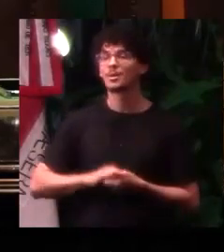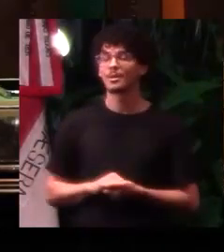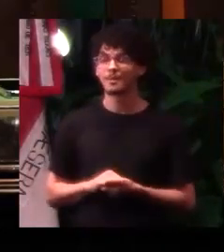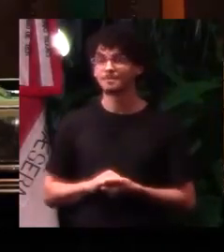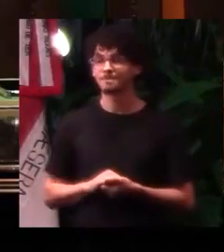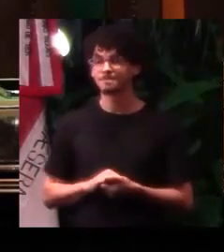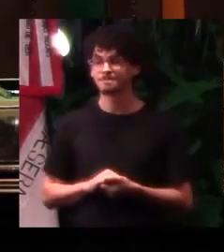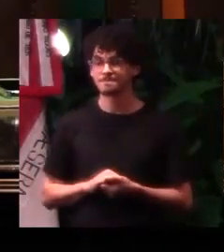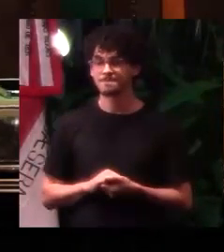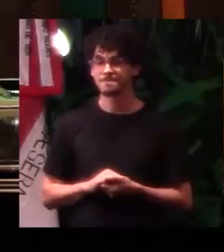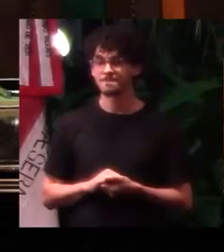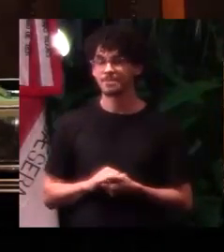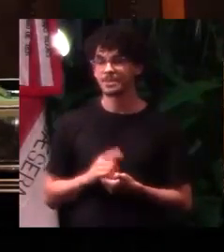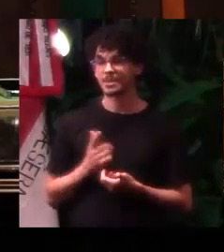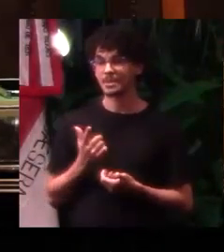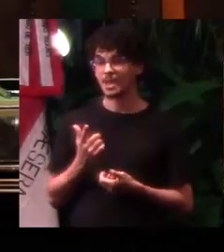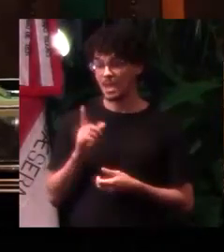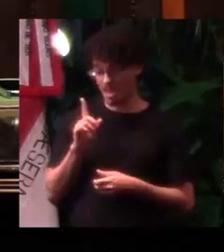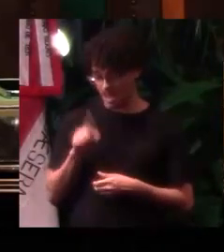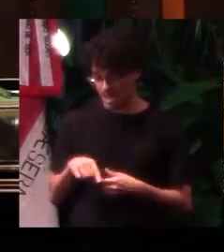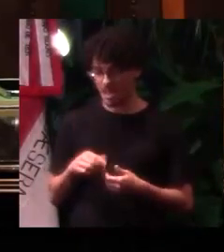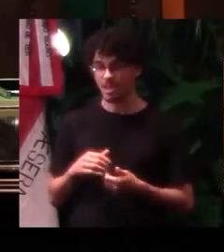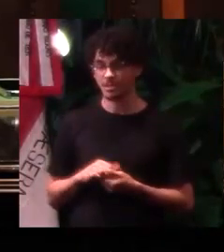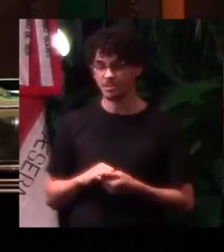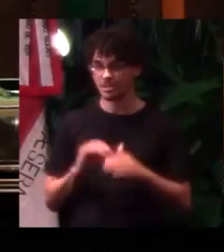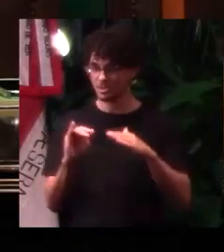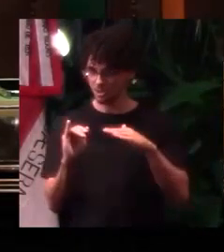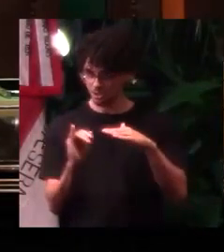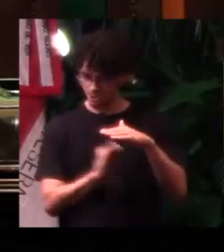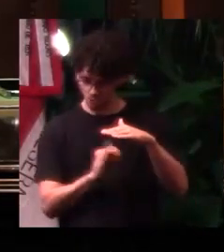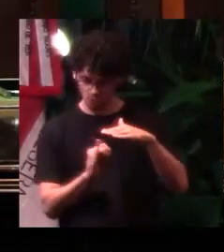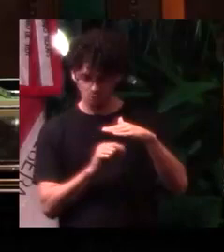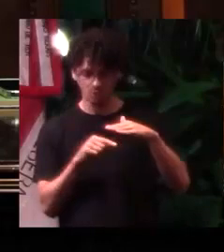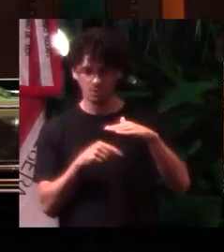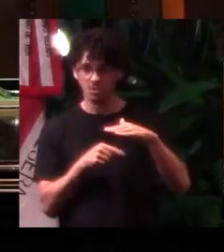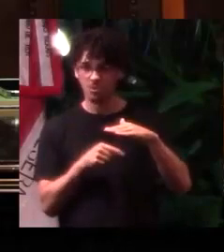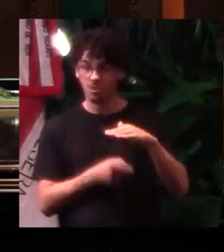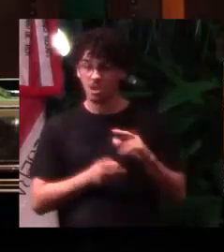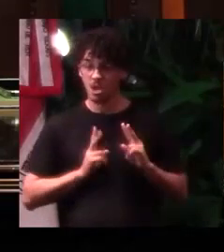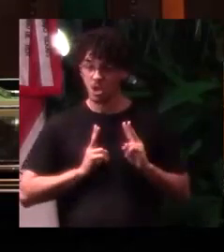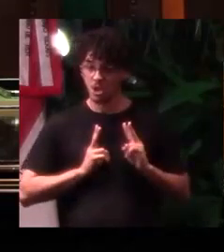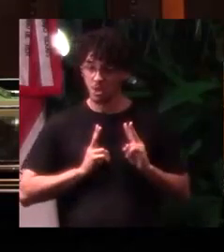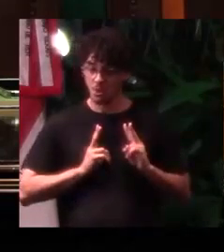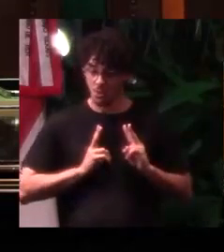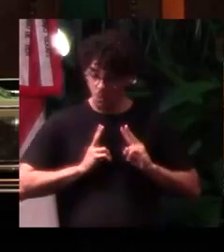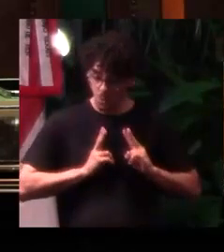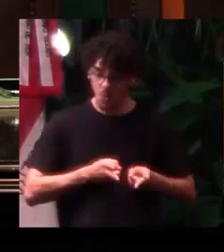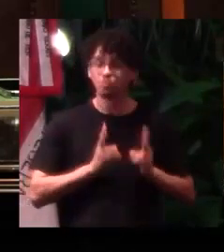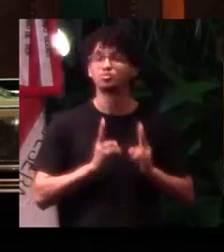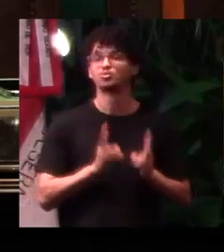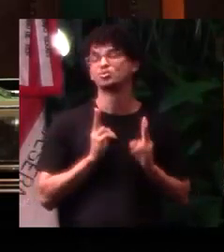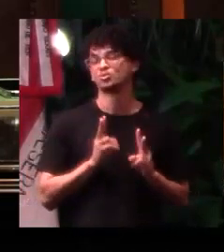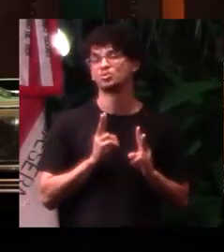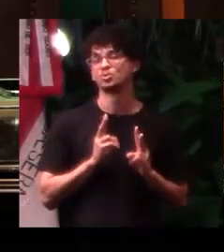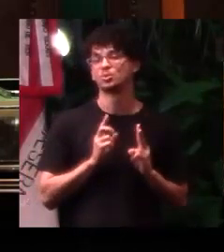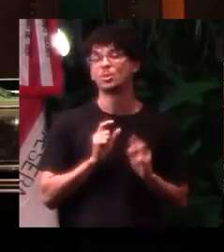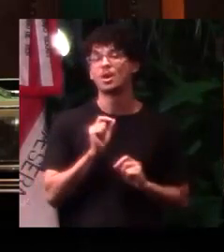de que ela, enquanto instituição, continua depositando uma confiança